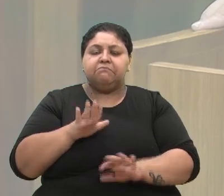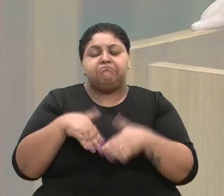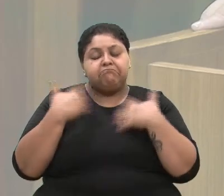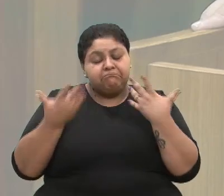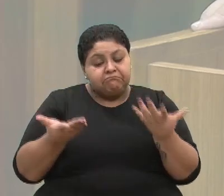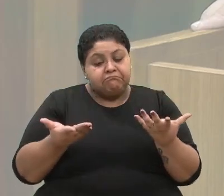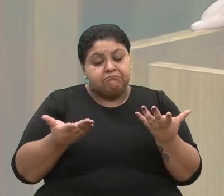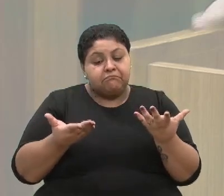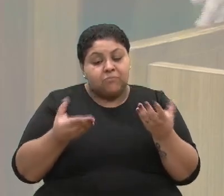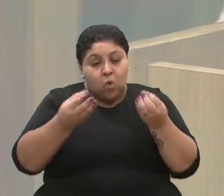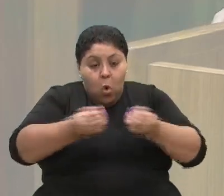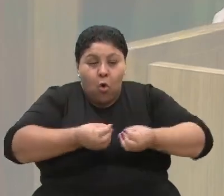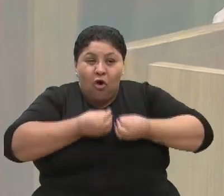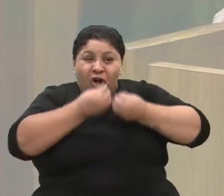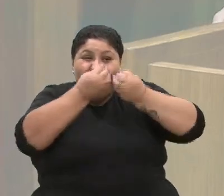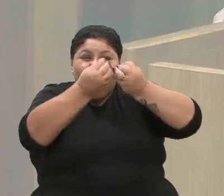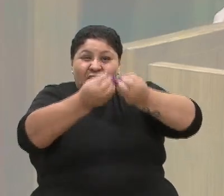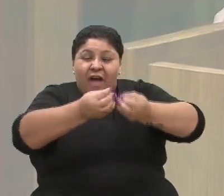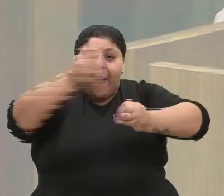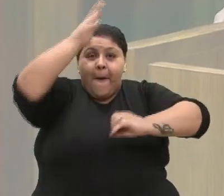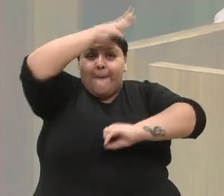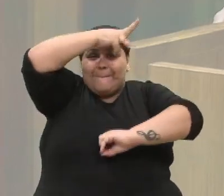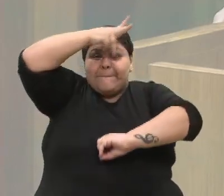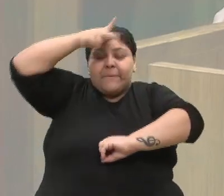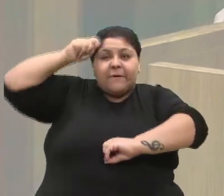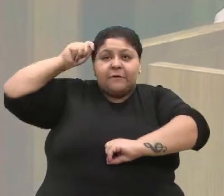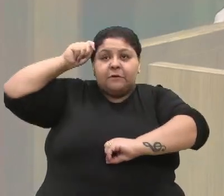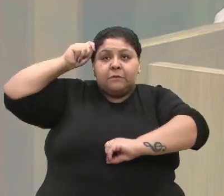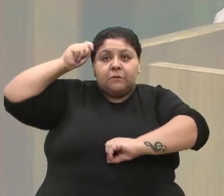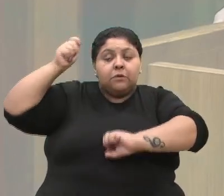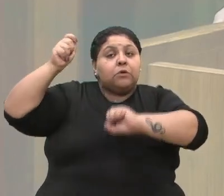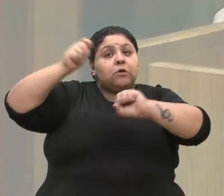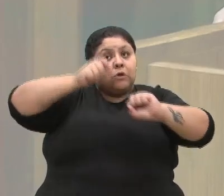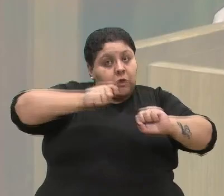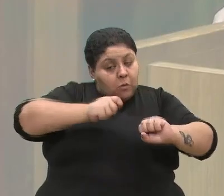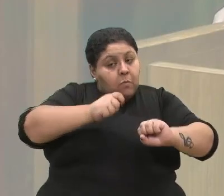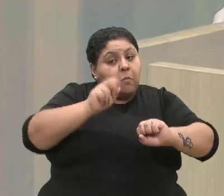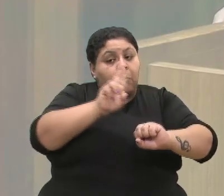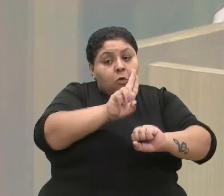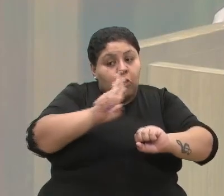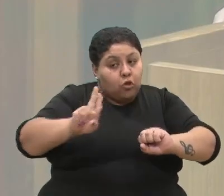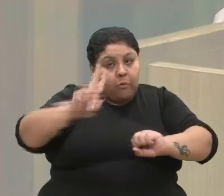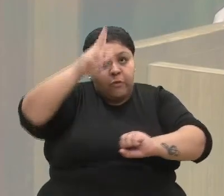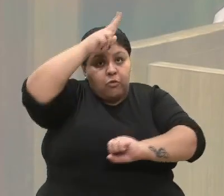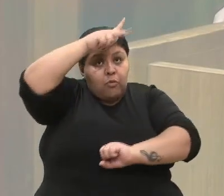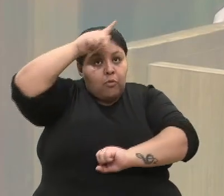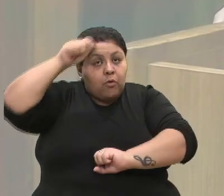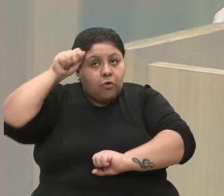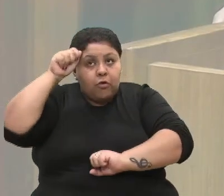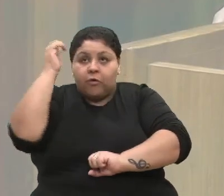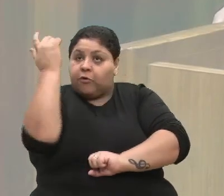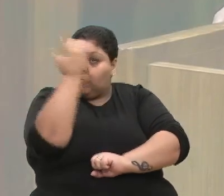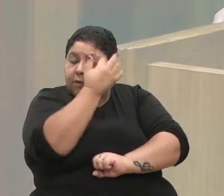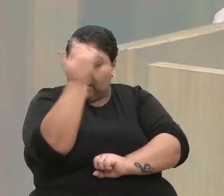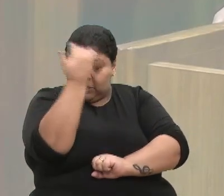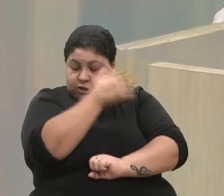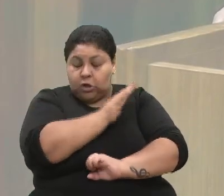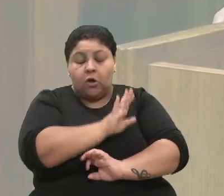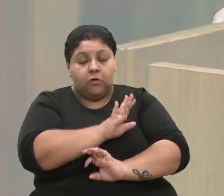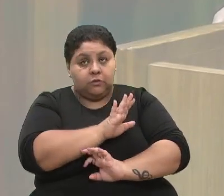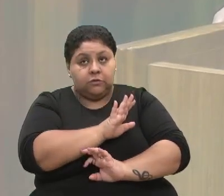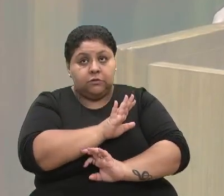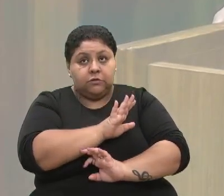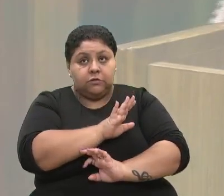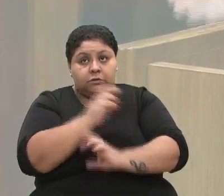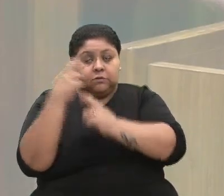Enfim, ele doou para a Prefeitura. Pode ver que veio o nome do prefeito, Adiló de Domênico, né? Que é